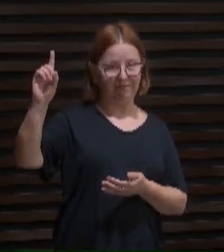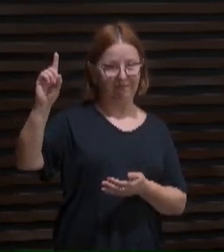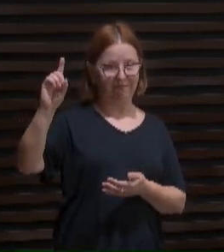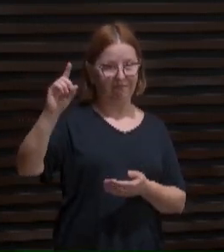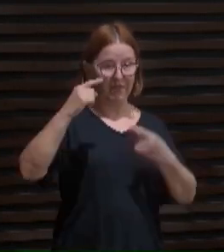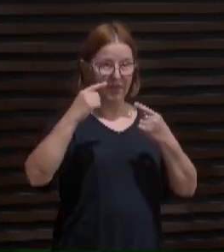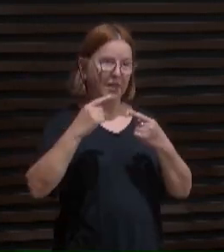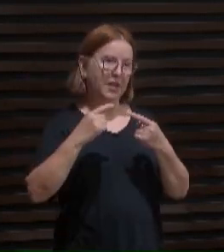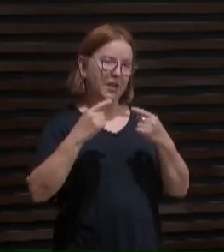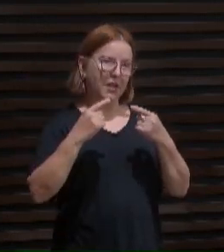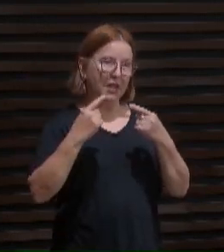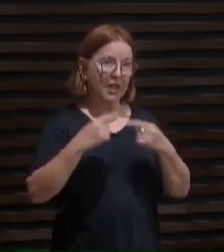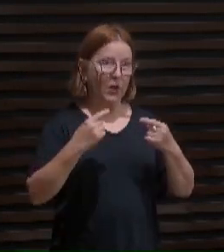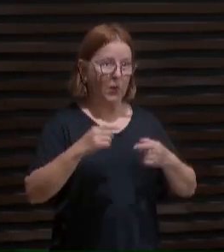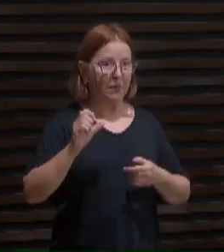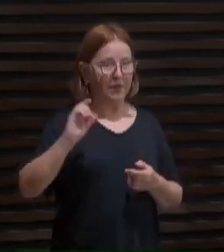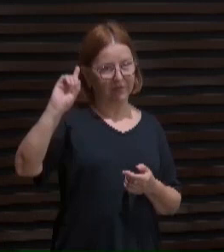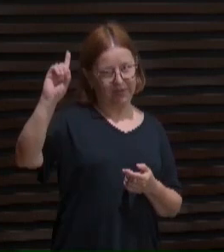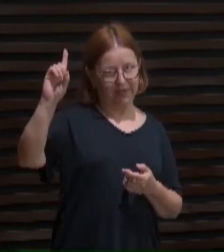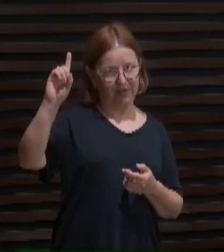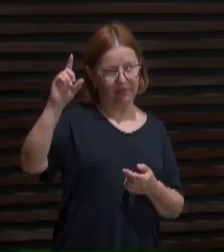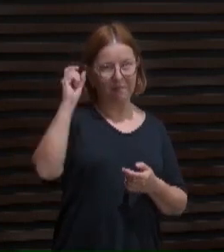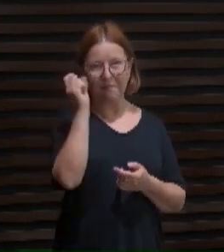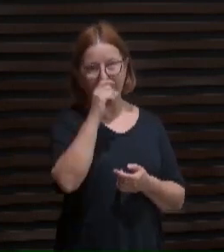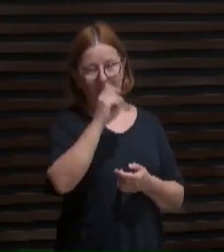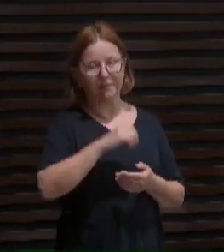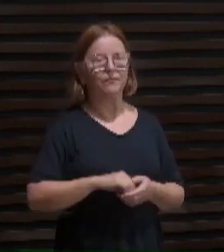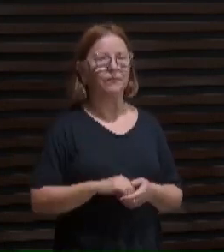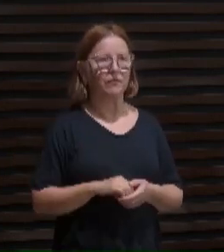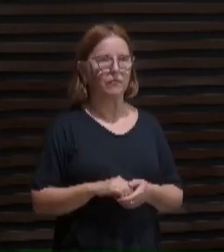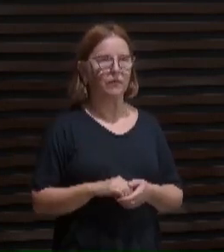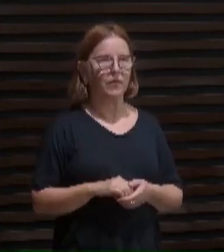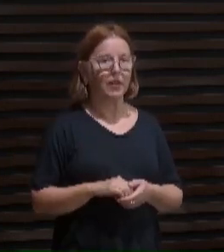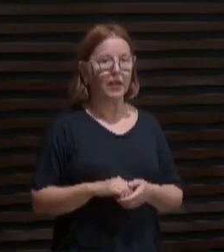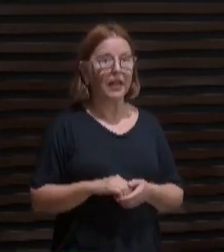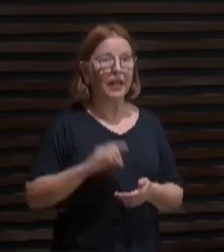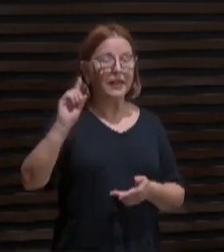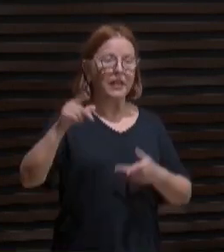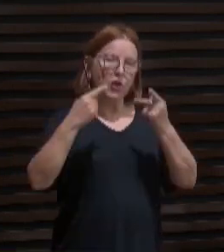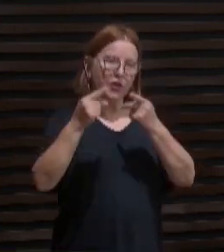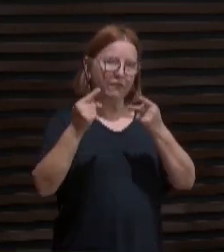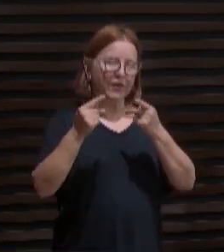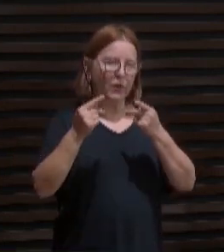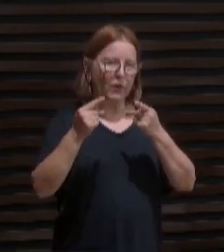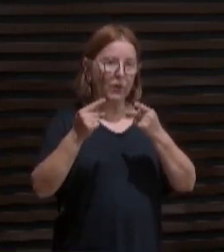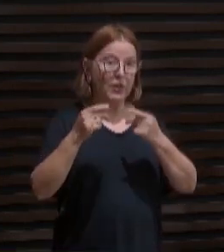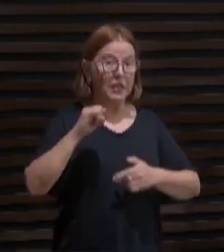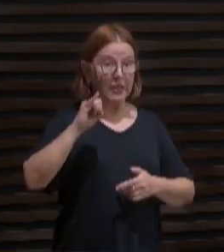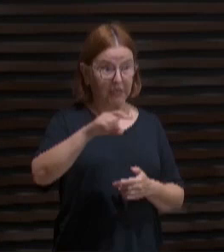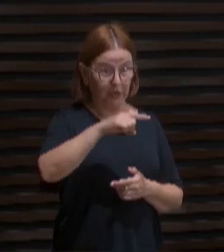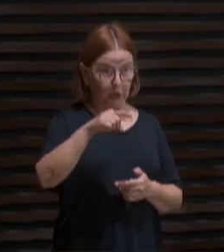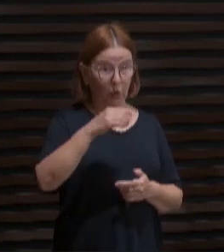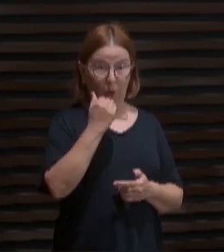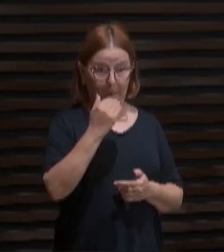de Deus. Deus havia dito, se comer, morre. A serpente diz, pode comer que não morre.